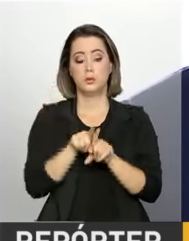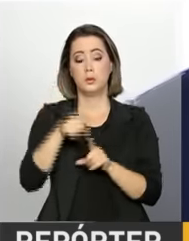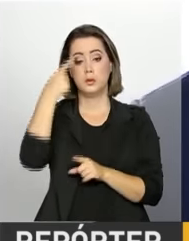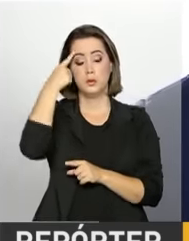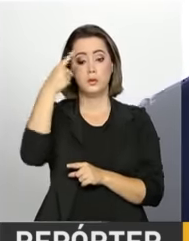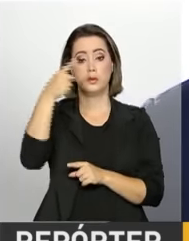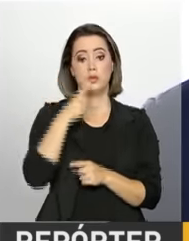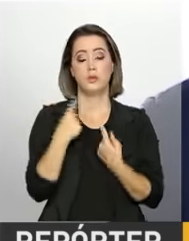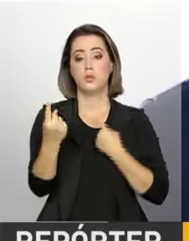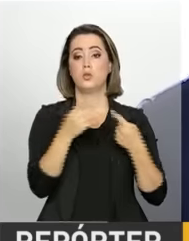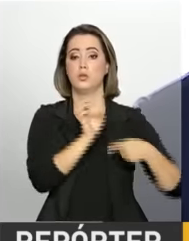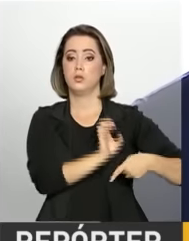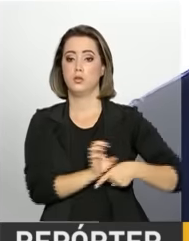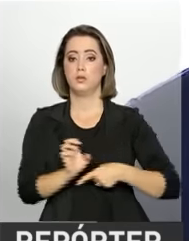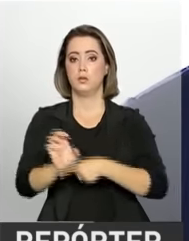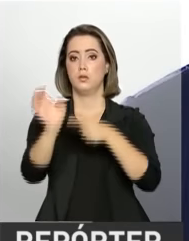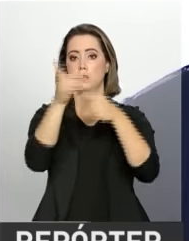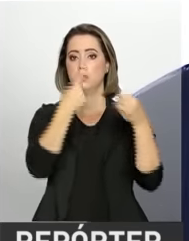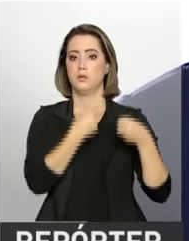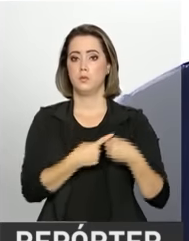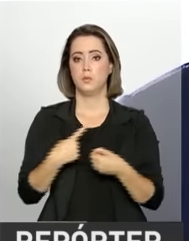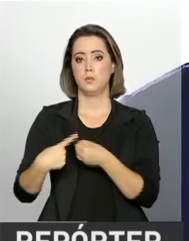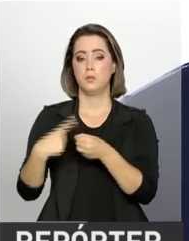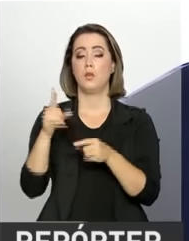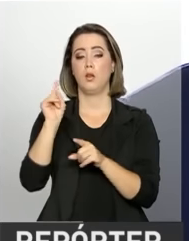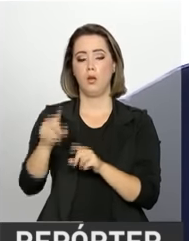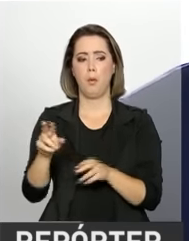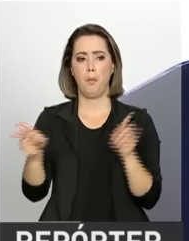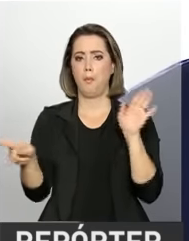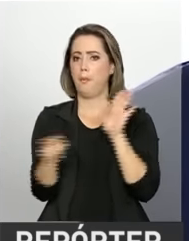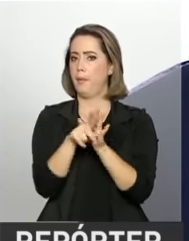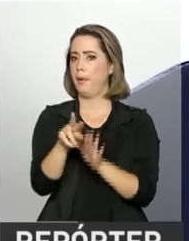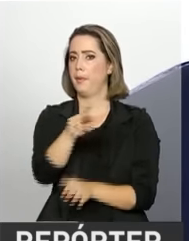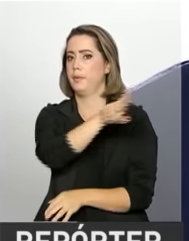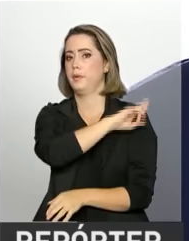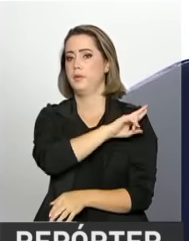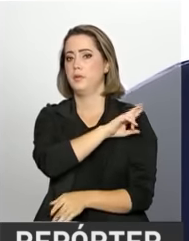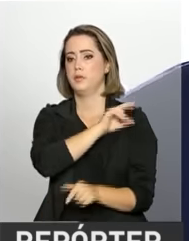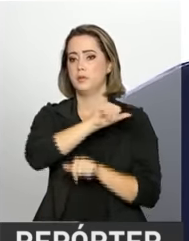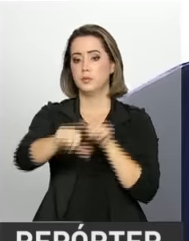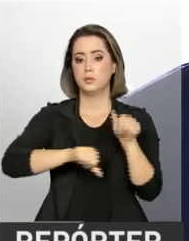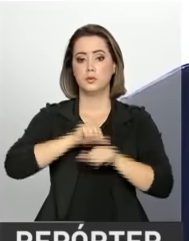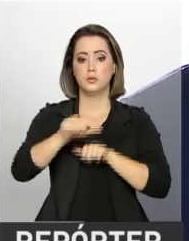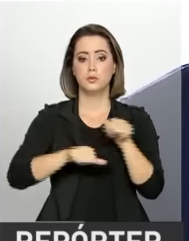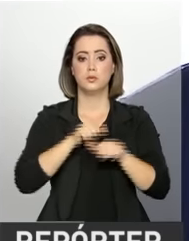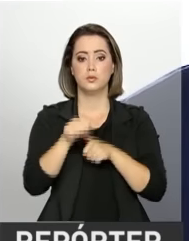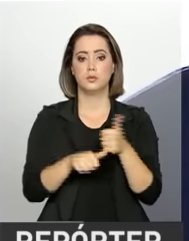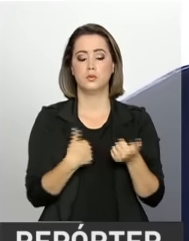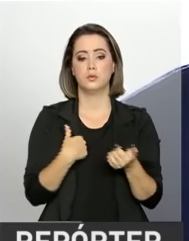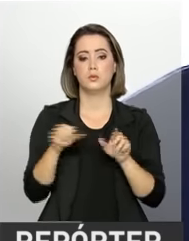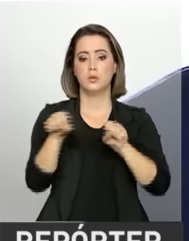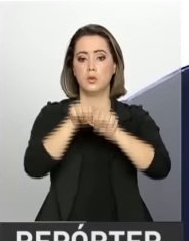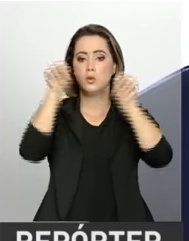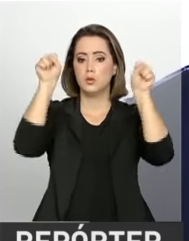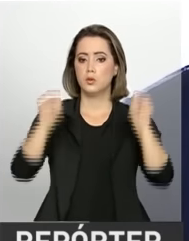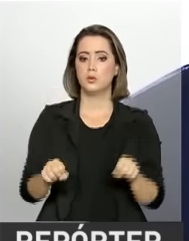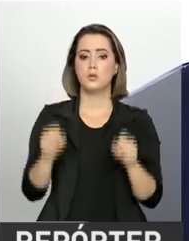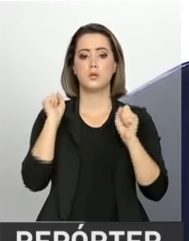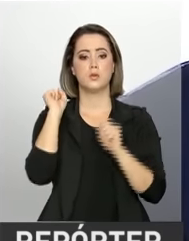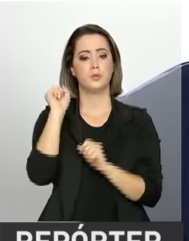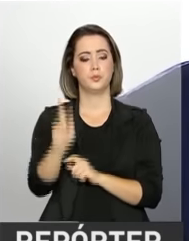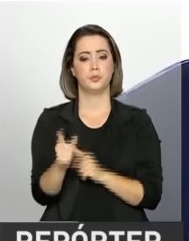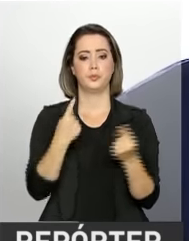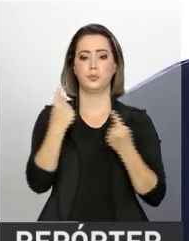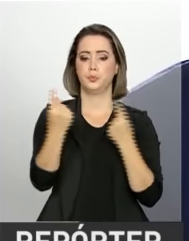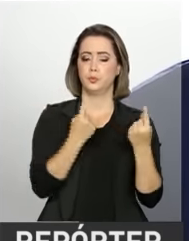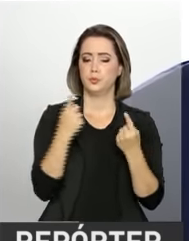estados e municípios fiquem responsáveis por promover as mudanças nas regras do sistemas de previdência